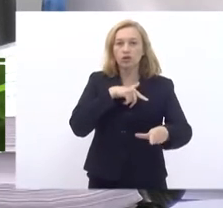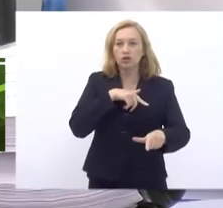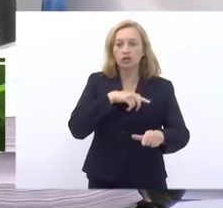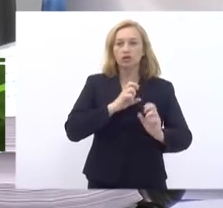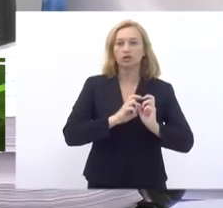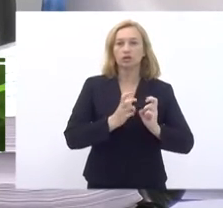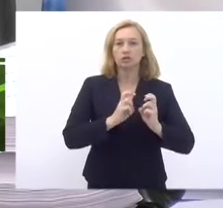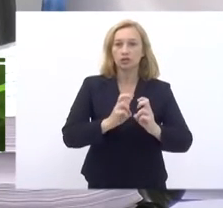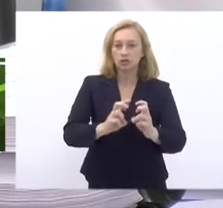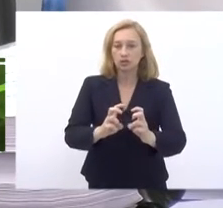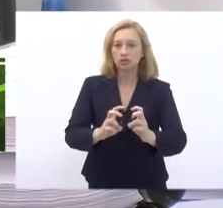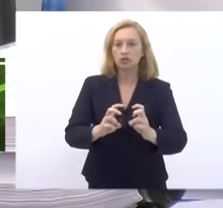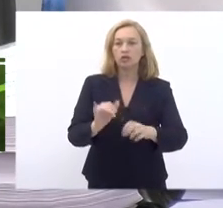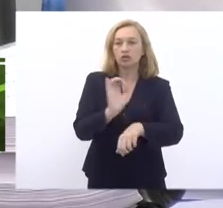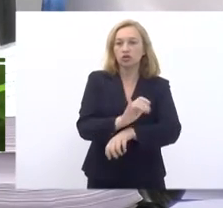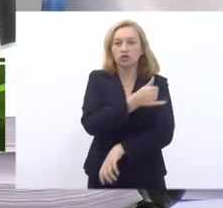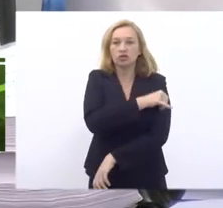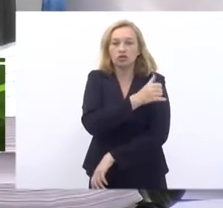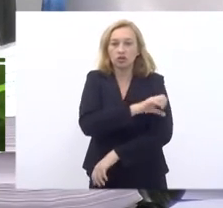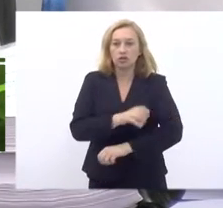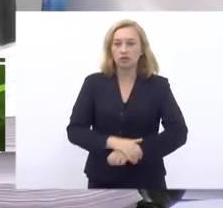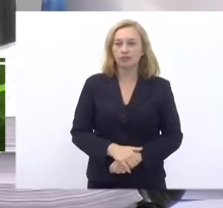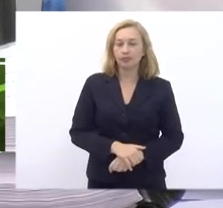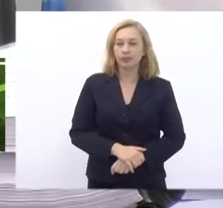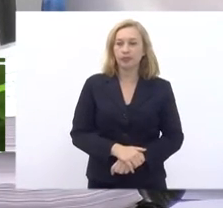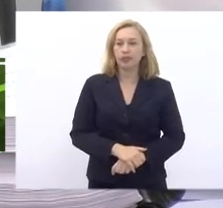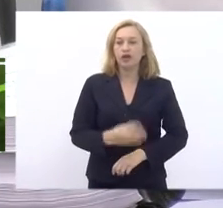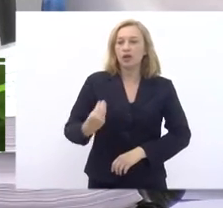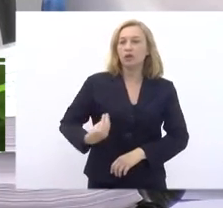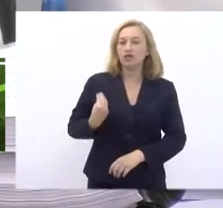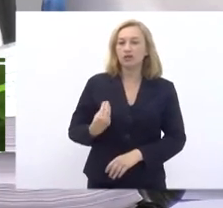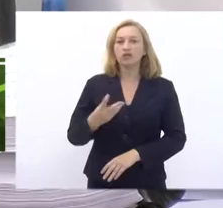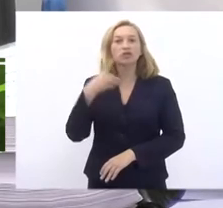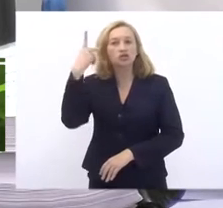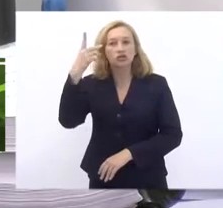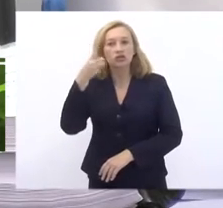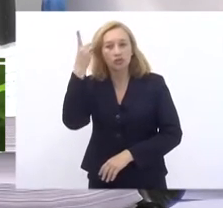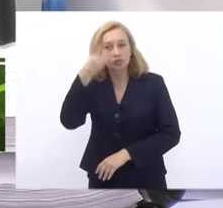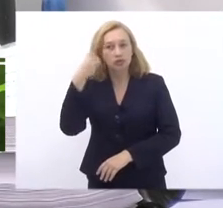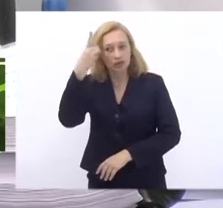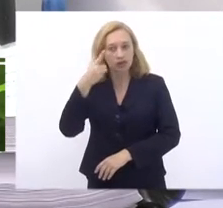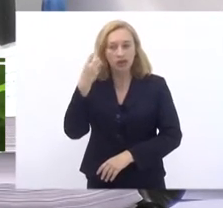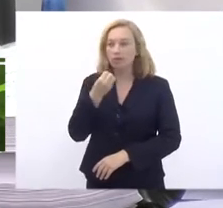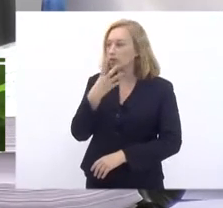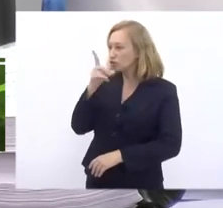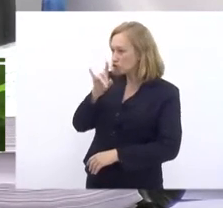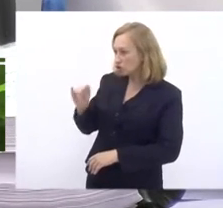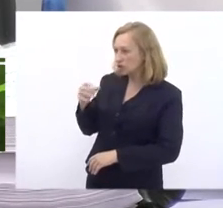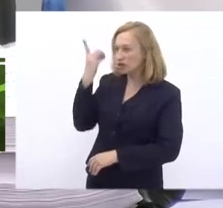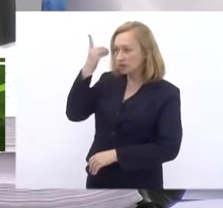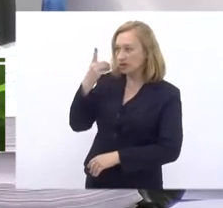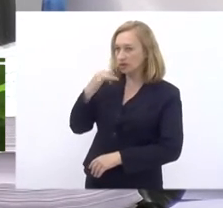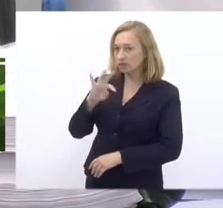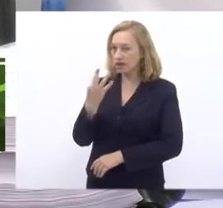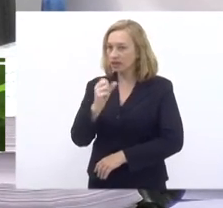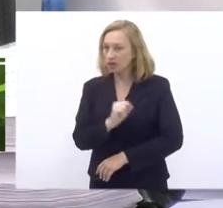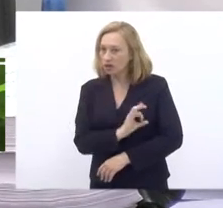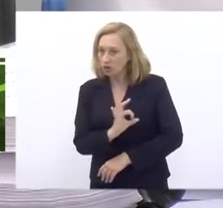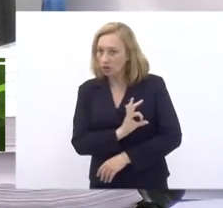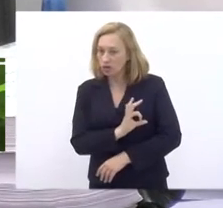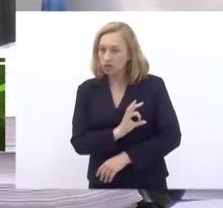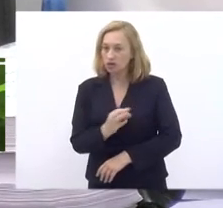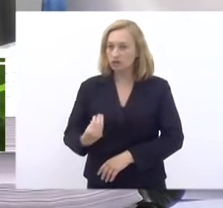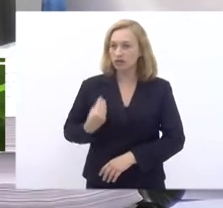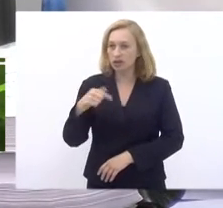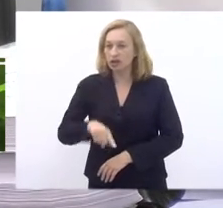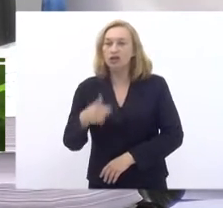transporte ferroviário no Estado do Rio de Janeiro, Supervia. E contando com a presença dos senhores deputados a denominar. Bom dia, deputada Marta Rocha. Deputada Marta Rocha